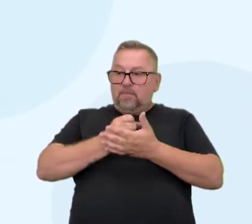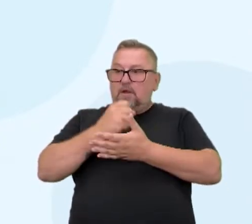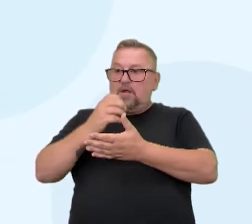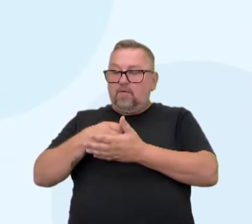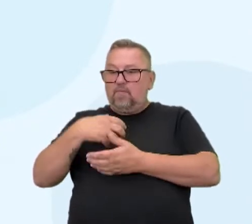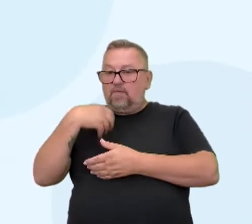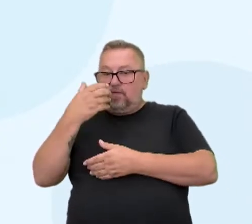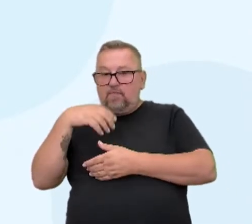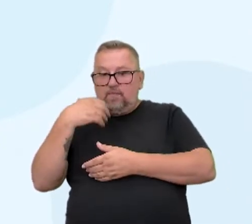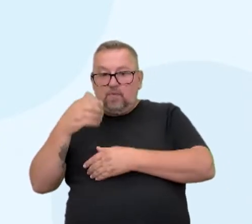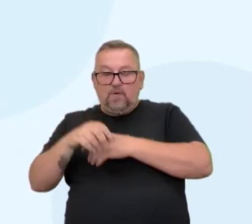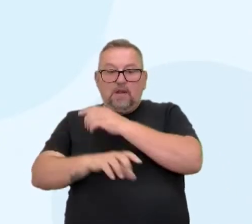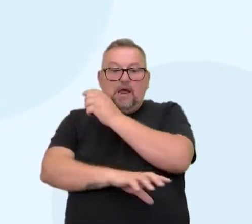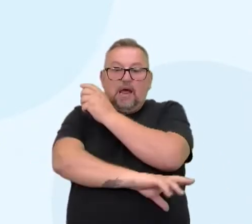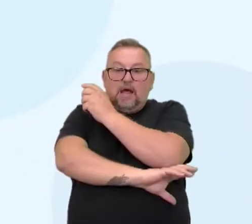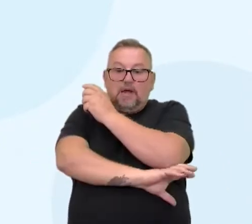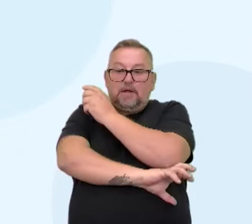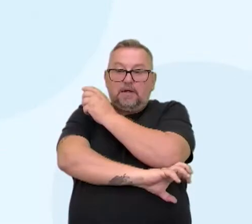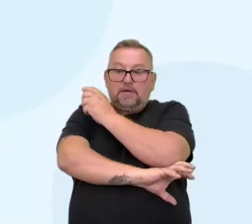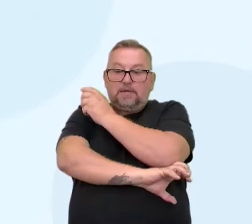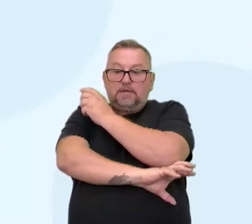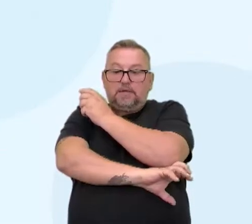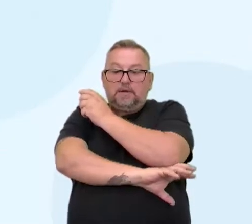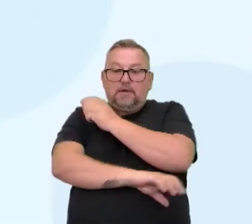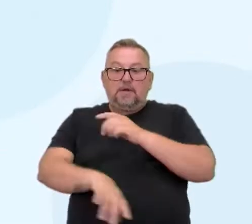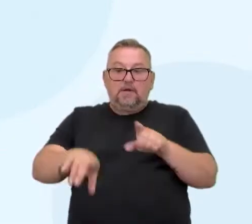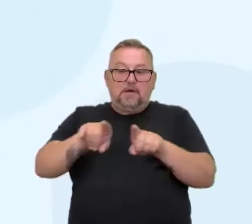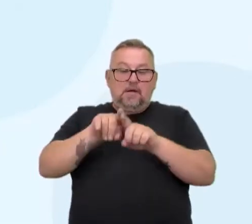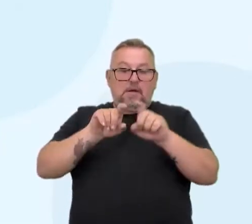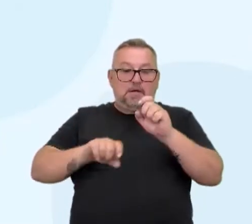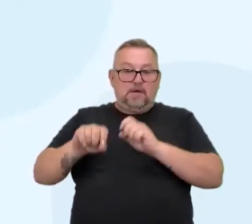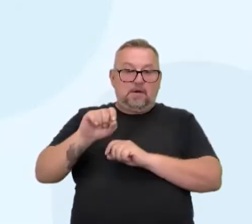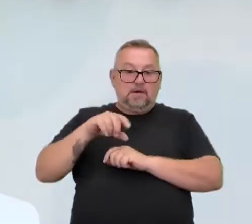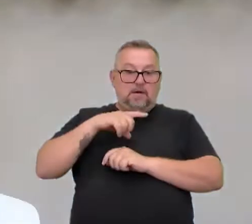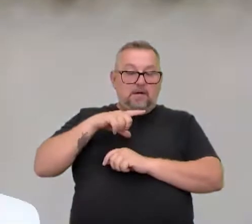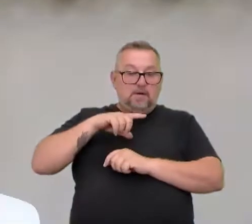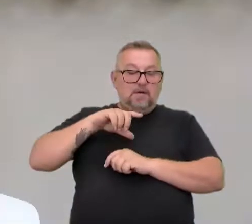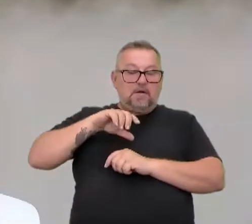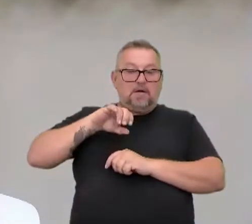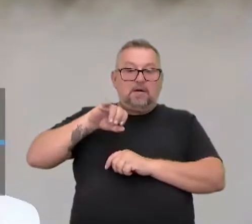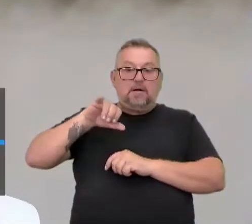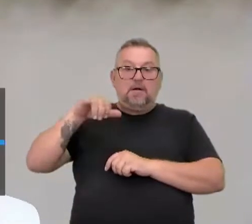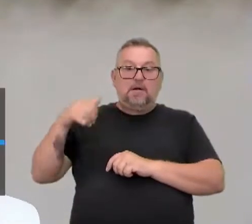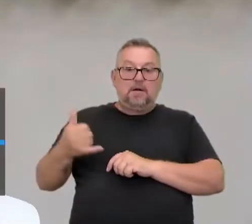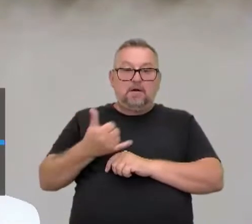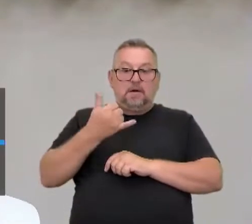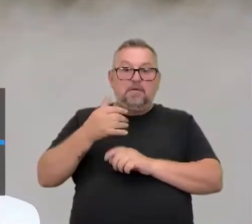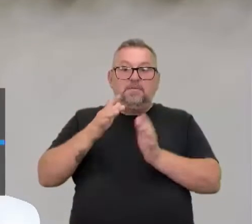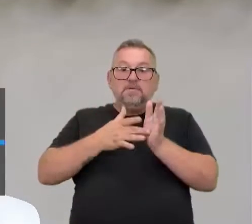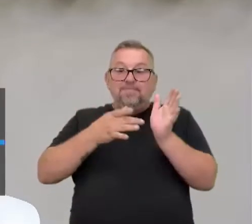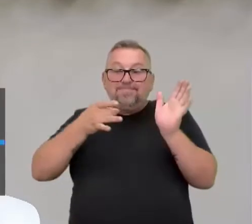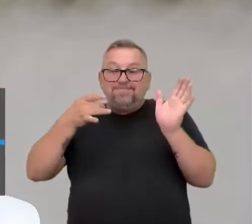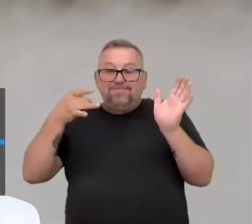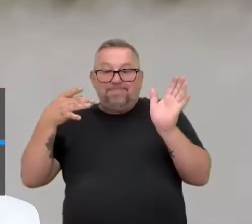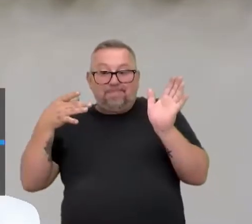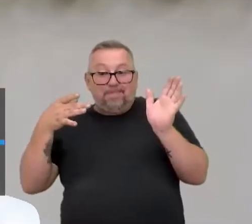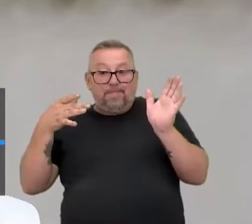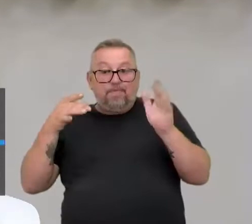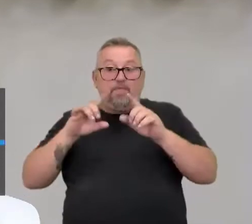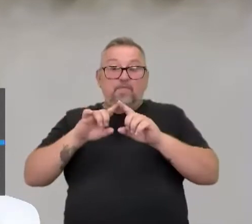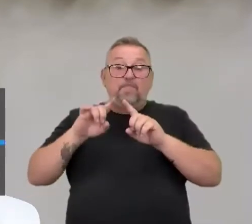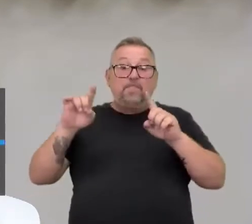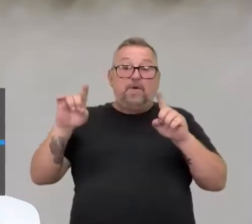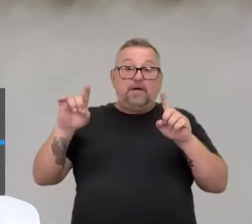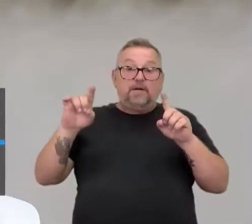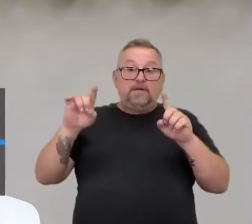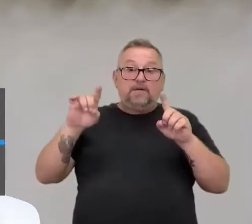coletar frutas, raízes, ele estava lá adaptado para caçar, né, mas a partir do momento que ele